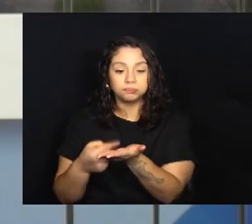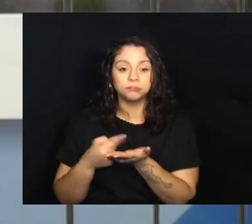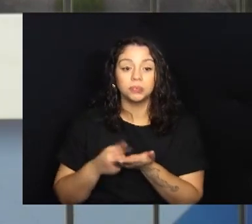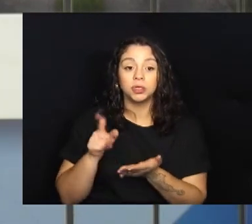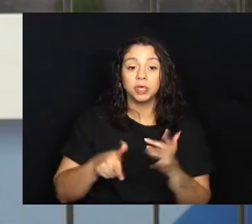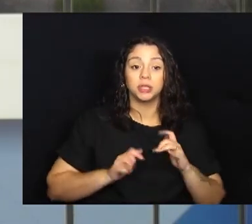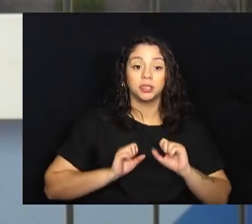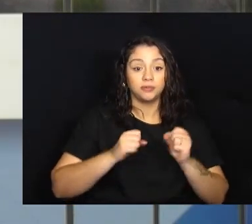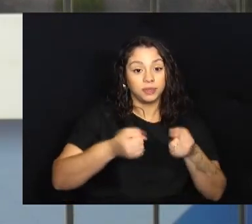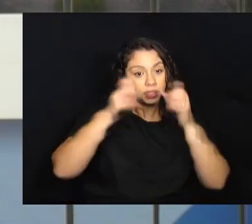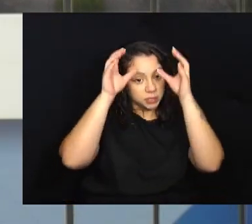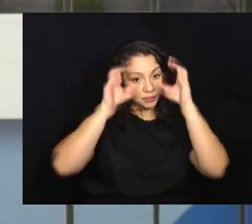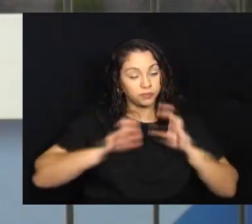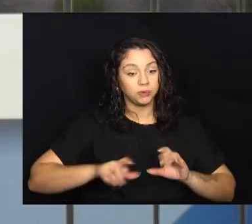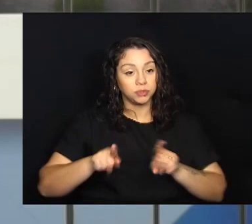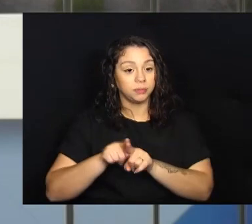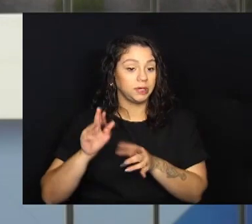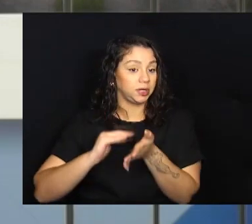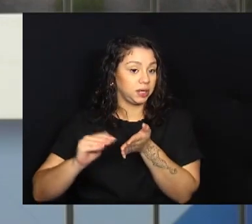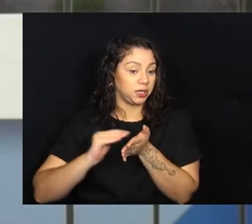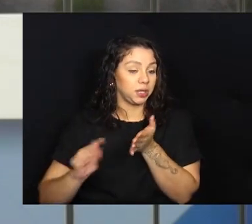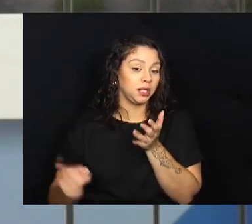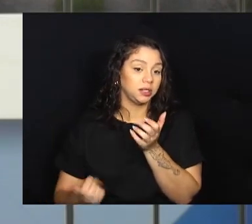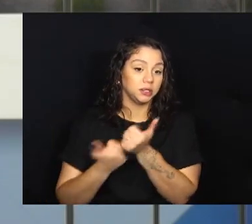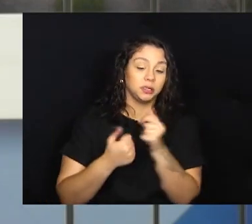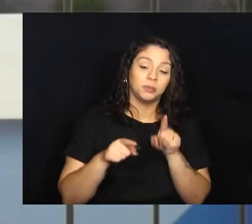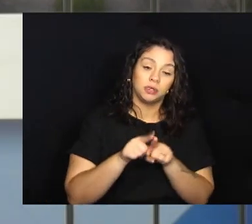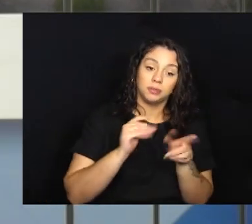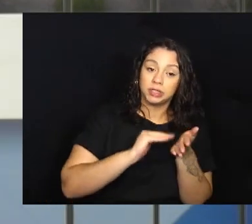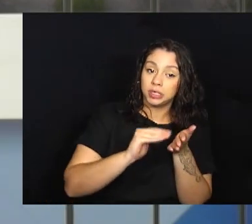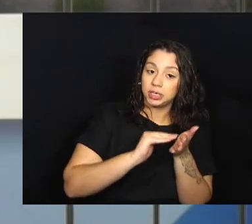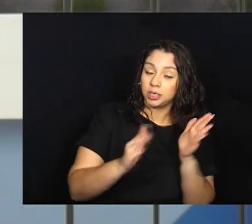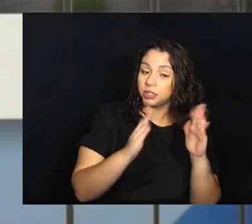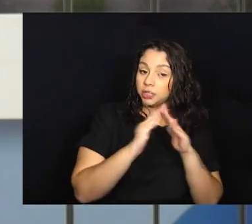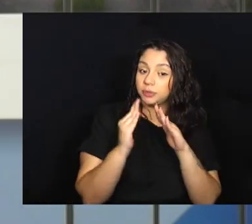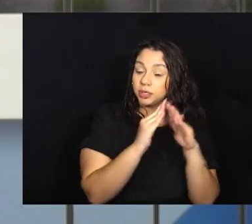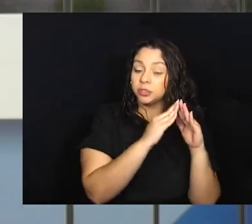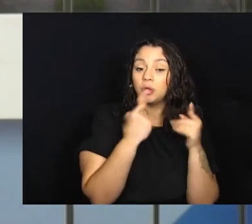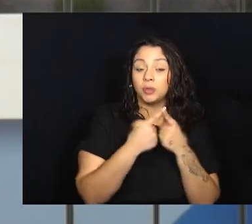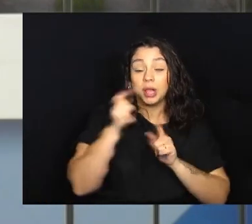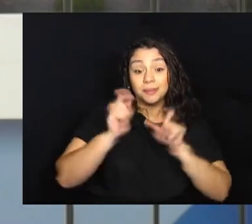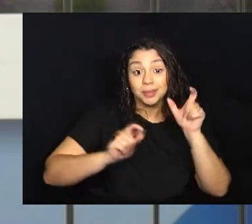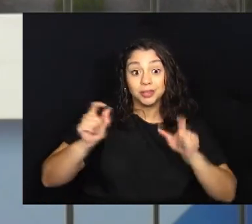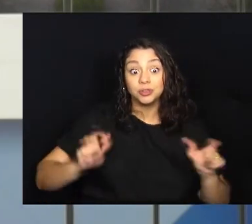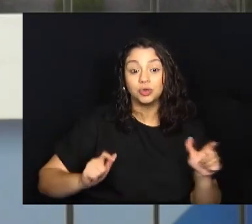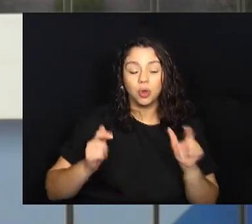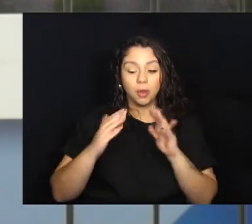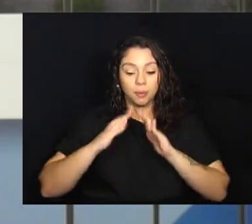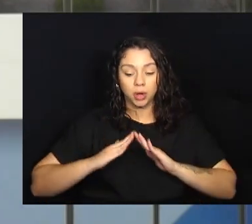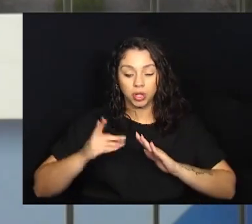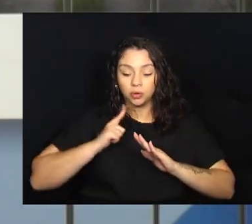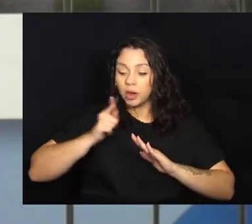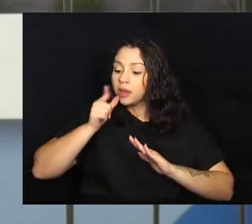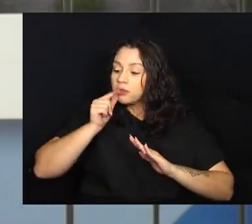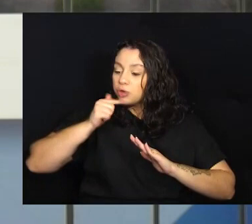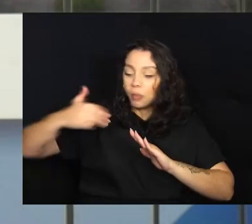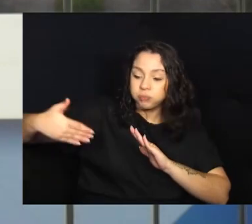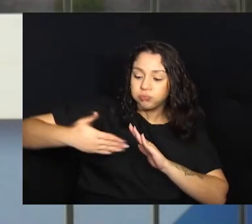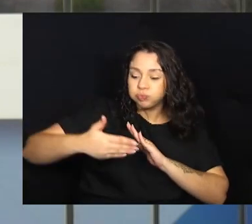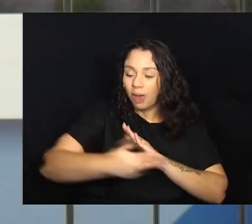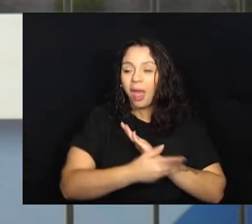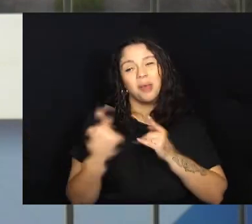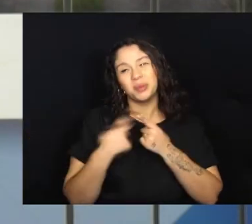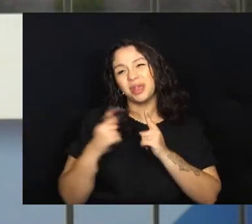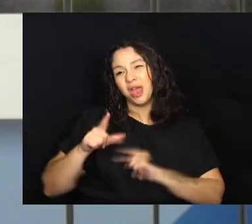Civil com a Secretaria de Assistência, com a Secretaria de Habitação, porque as pessoas estão morando nas encostas dos rios, não porque elas